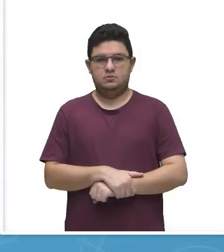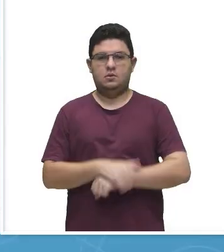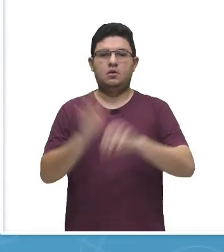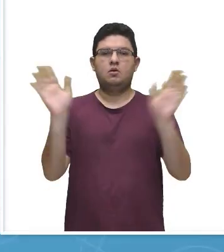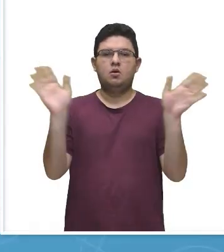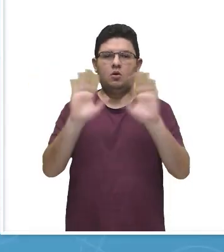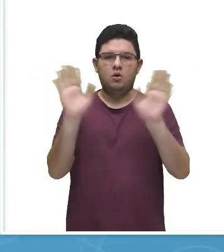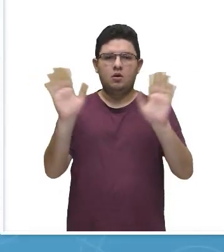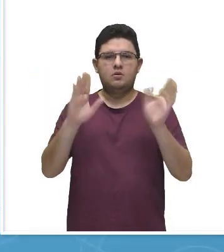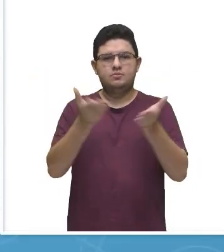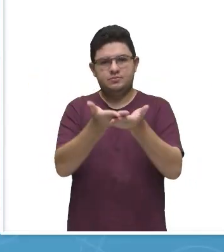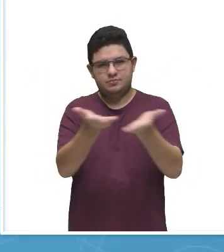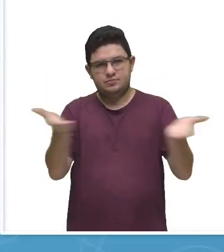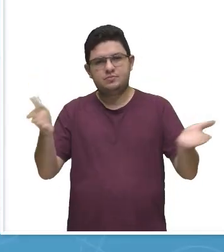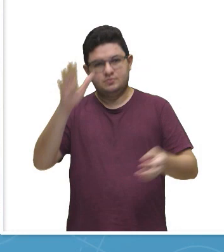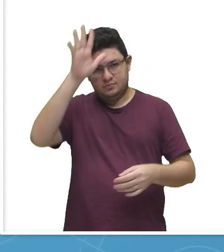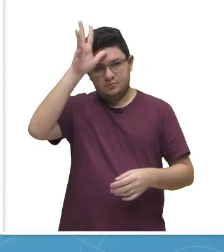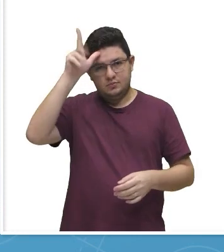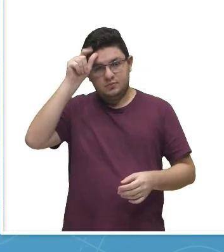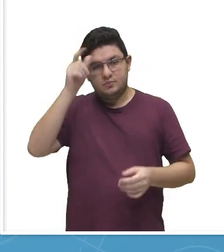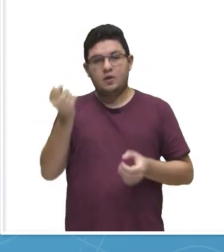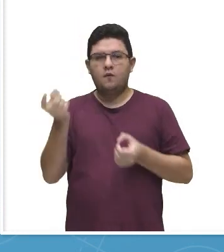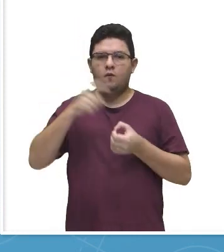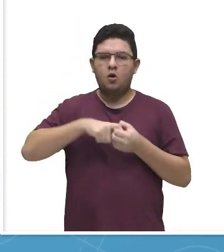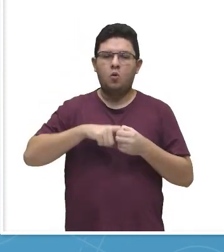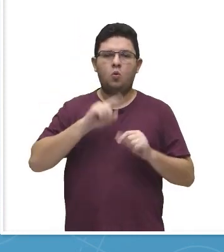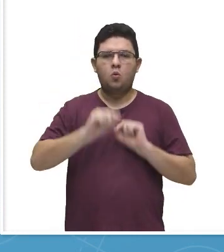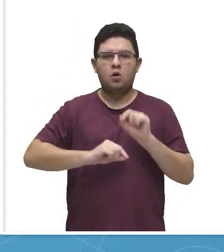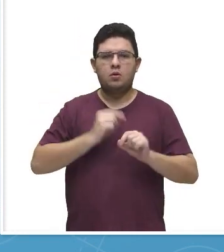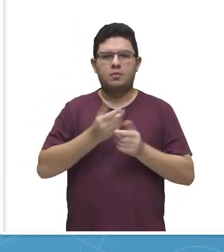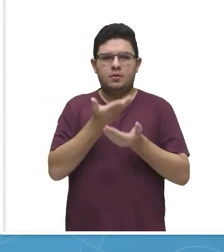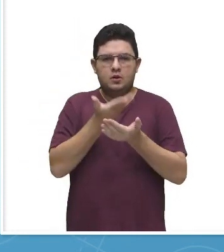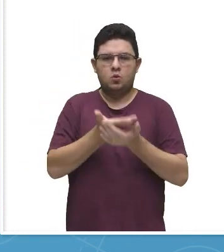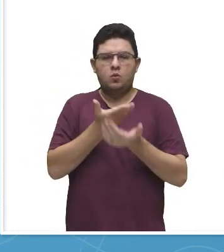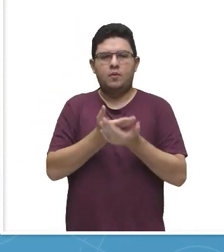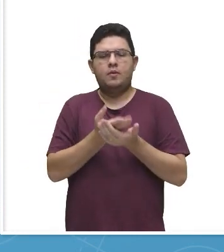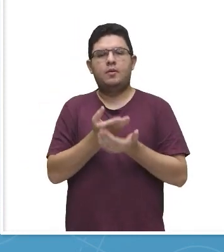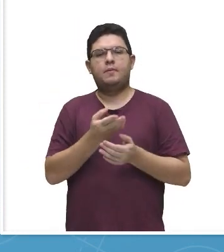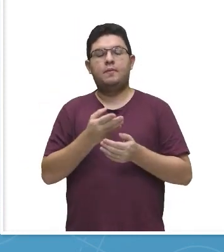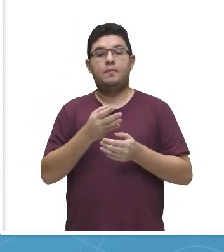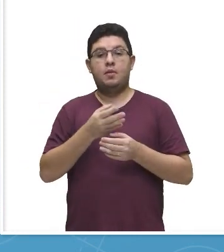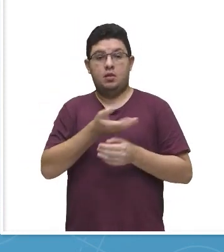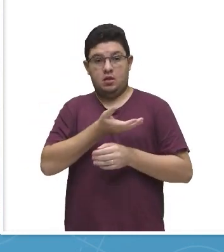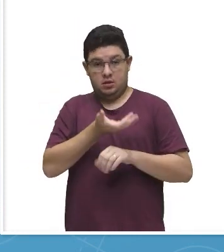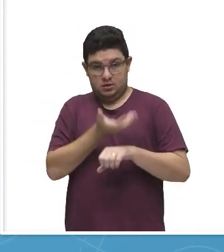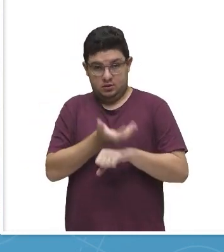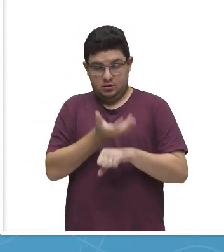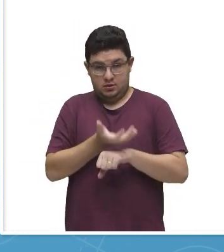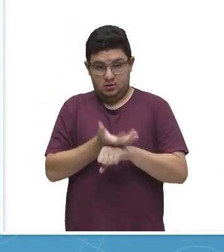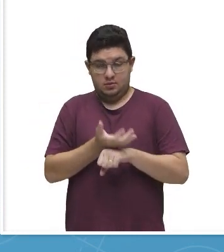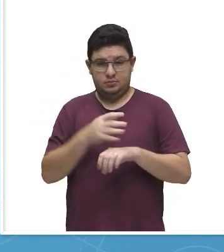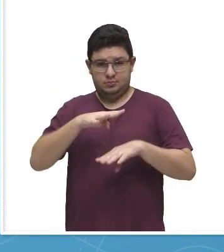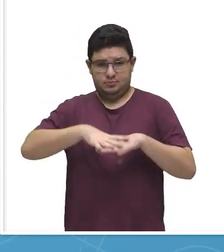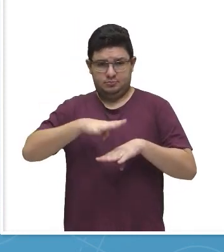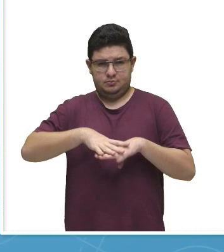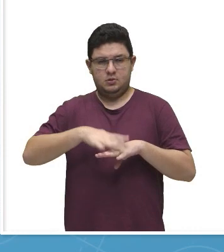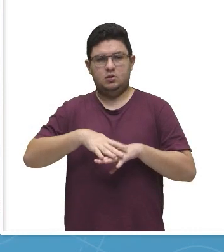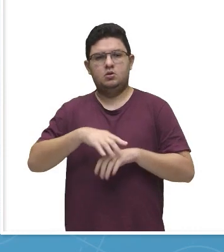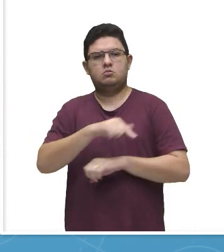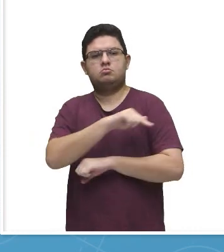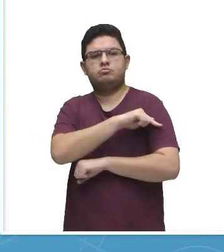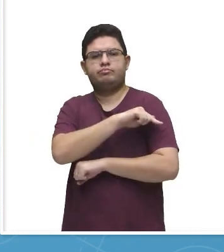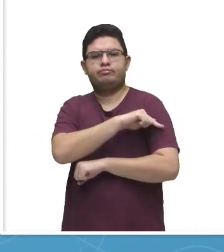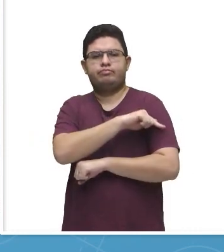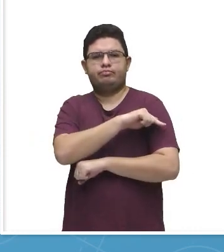Olá, Amazonas! Estamos de volta para mais uma aula de matemática do 7º ano do ensino fundamental. Aqui quem vos fala é o professor Emerson Marão.